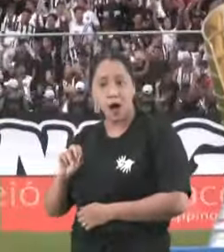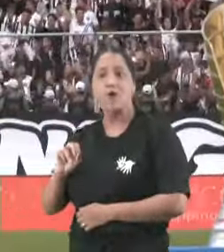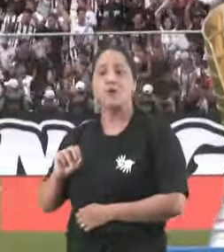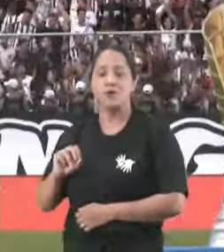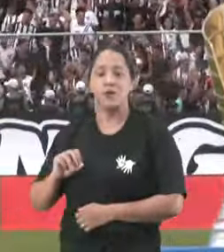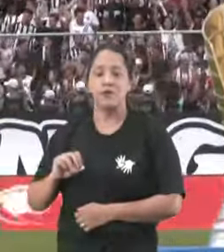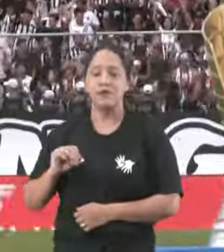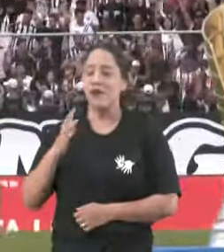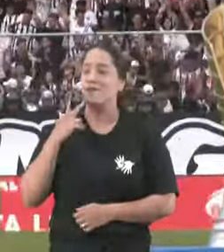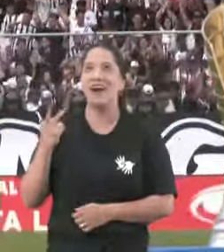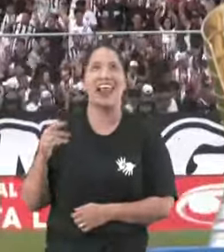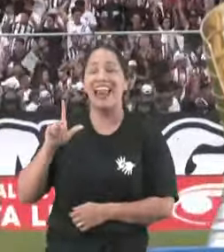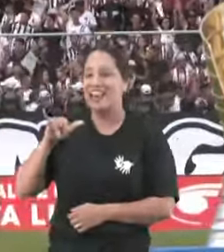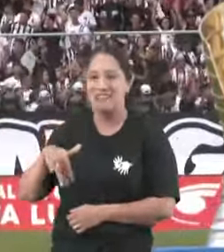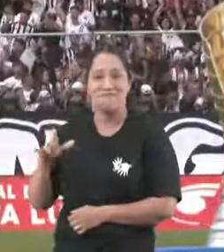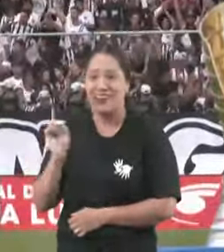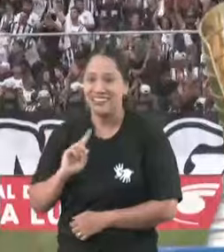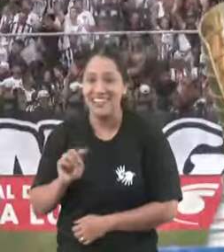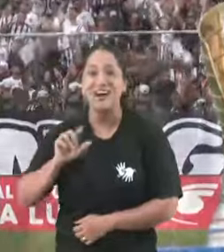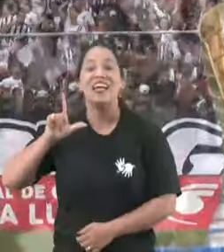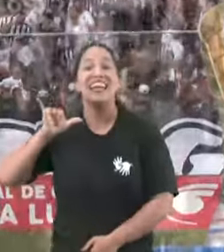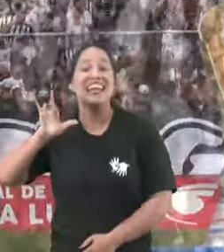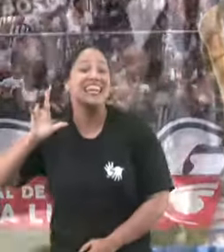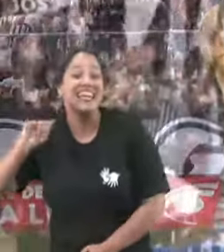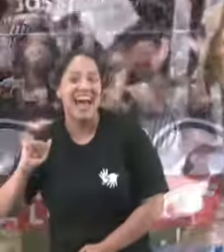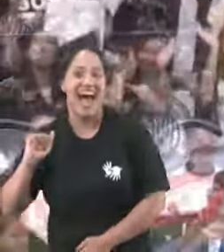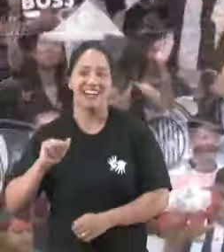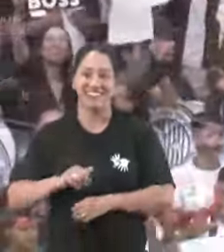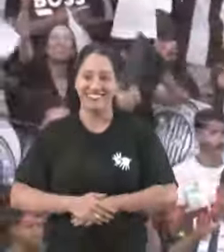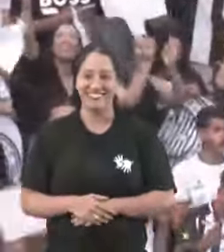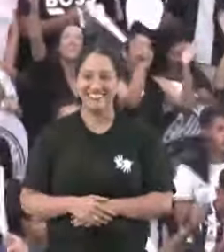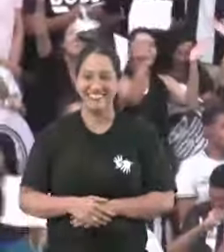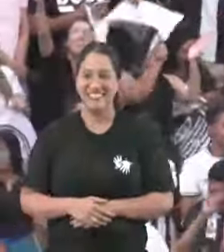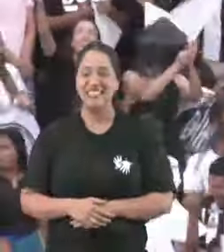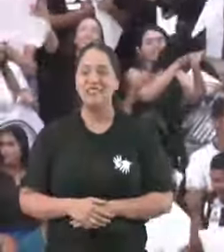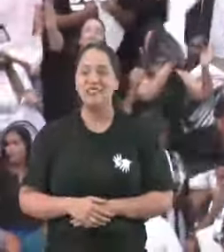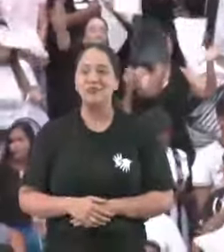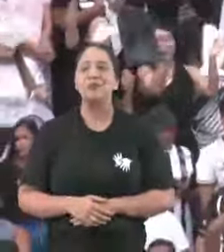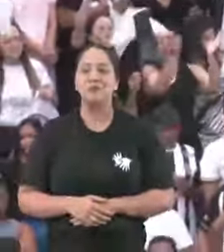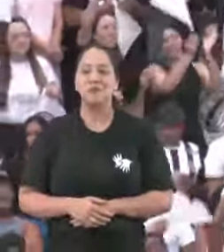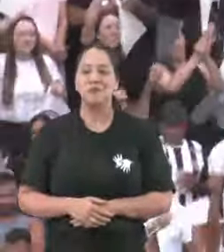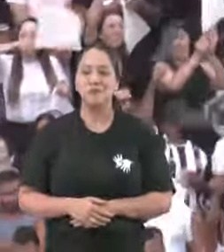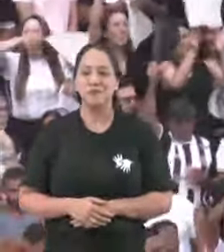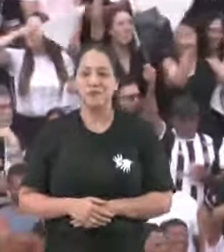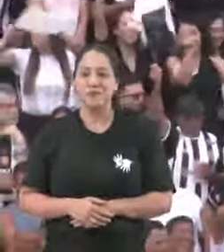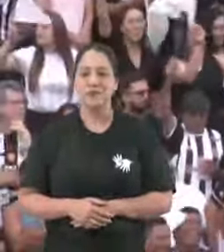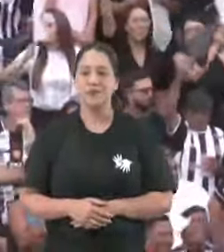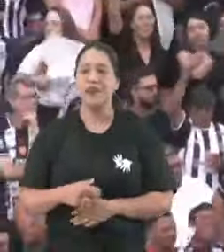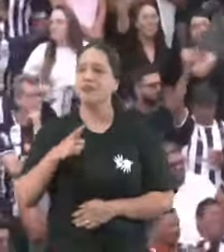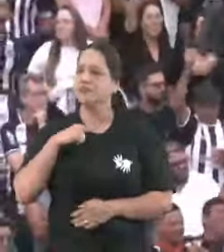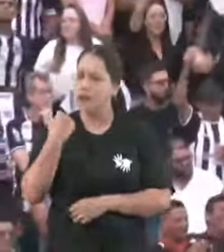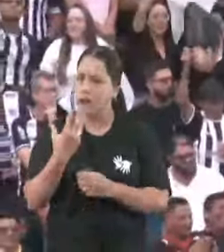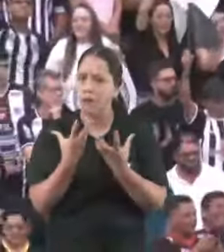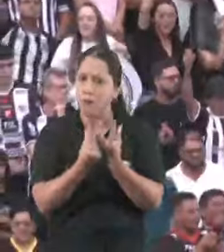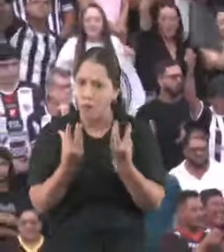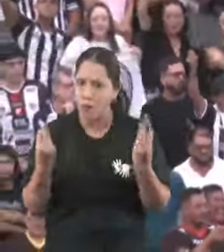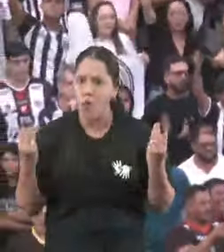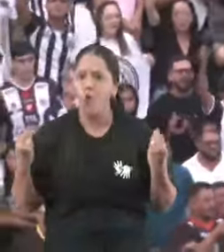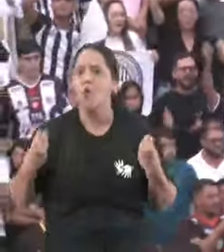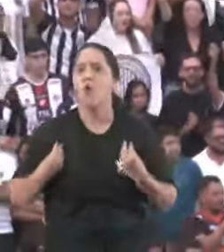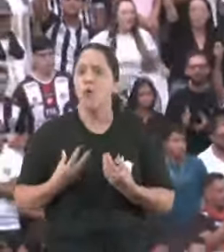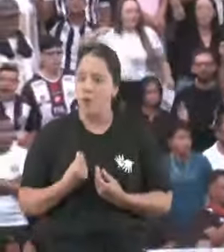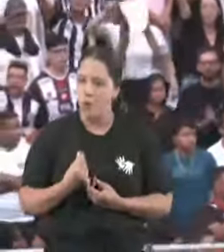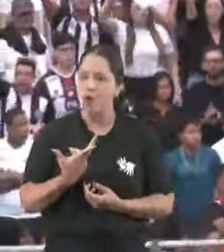agora eu quis dizer Paulo Lima, né? Paulo Lira, amplo número favorável, amplos